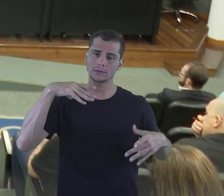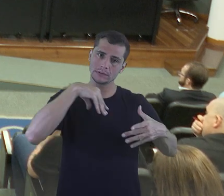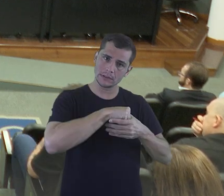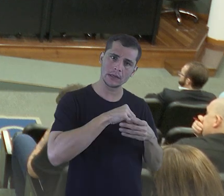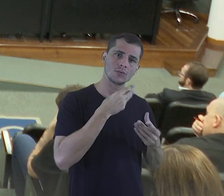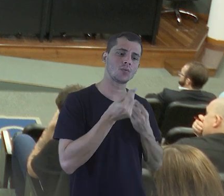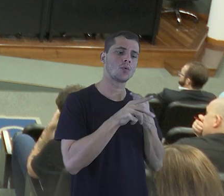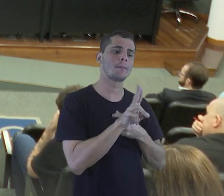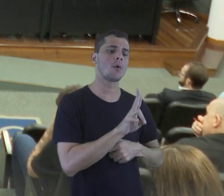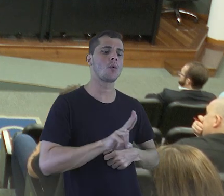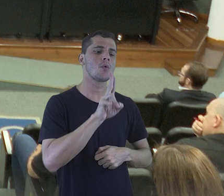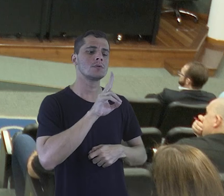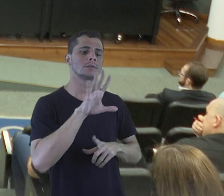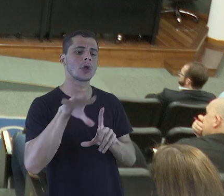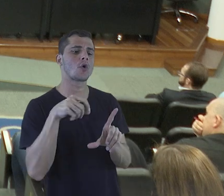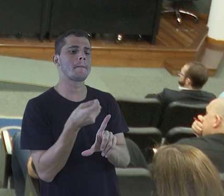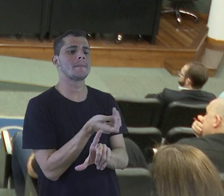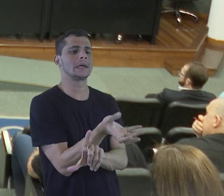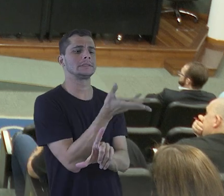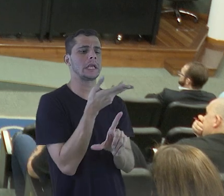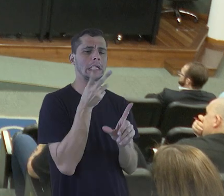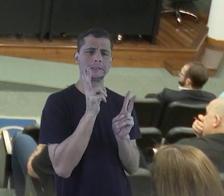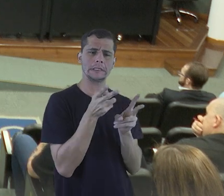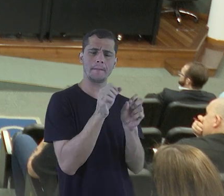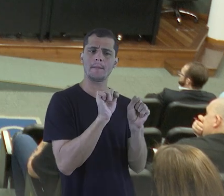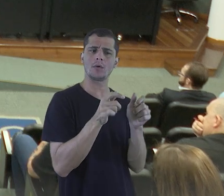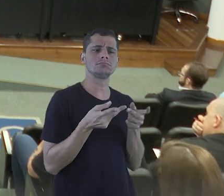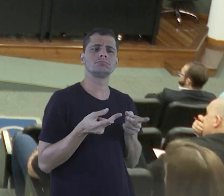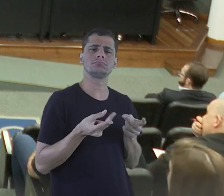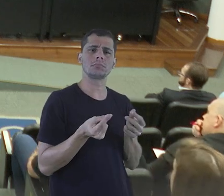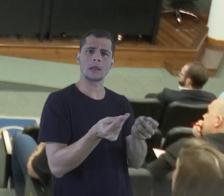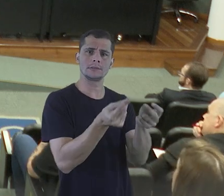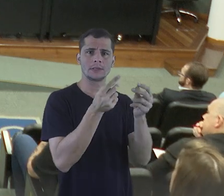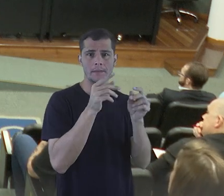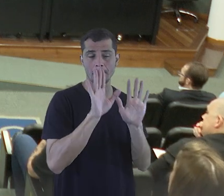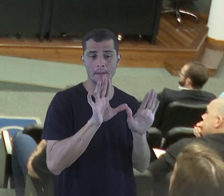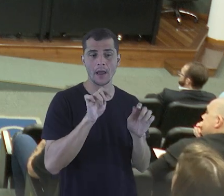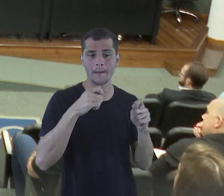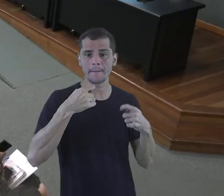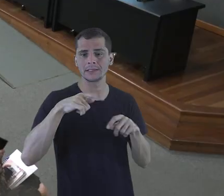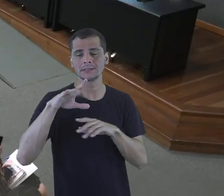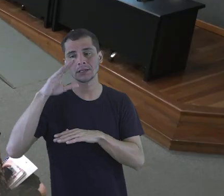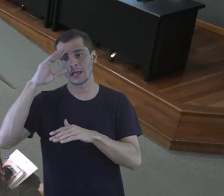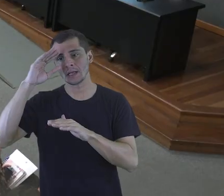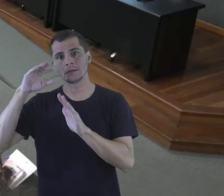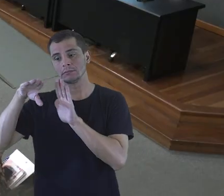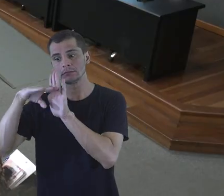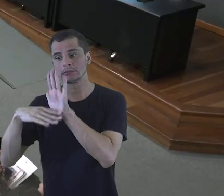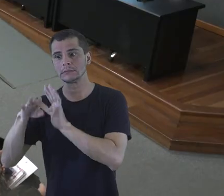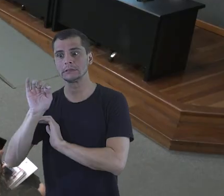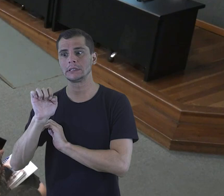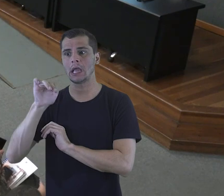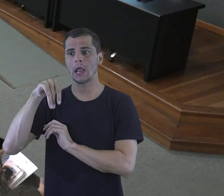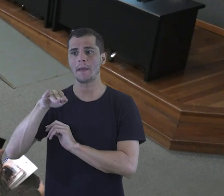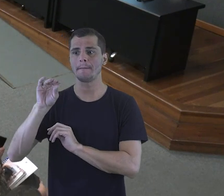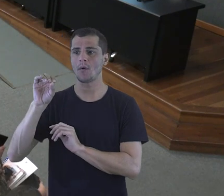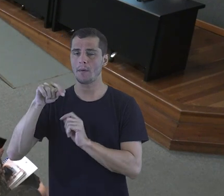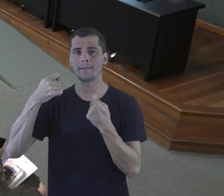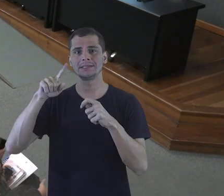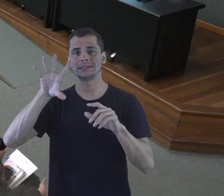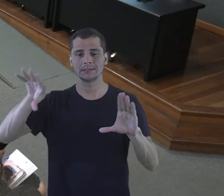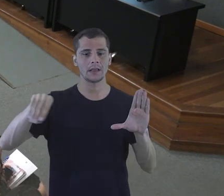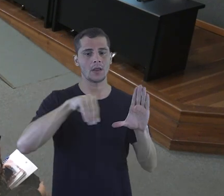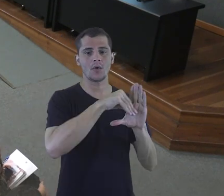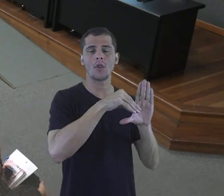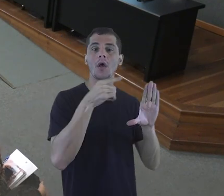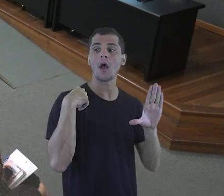que diz uso compartilhado ele vai ser compartilhado sempre independentemente de termo mas tem que dizer isso se você não está dizendo não pode pressupor